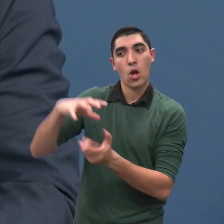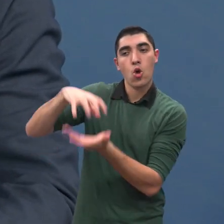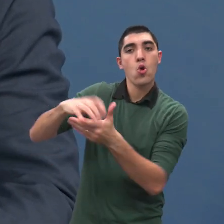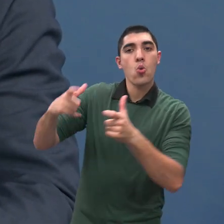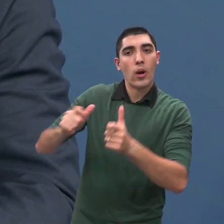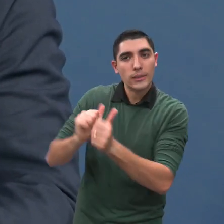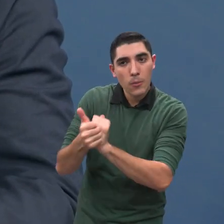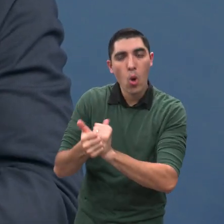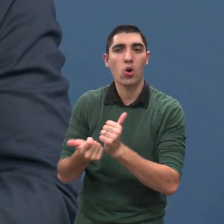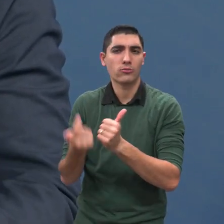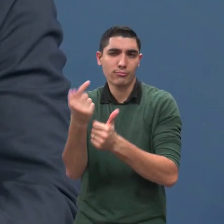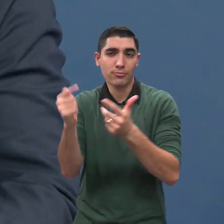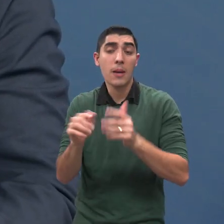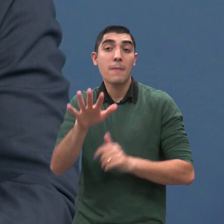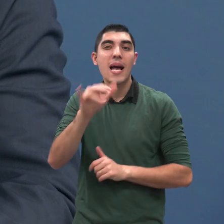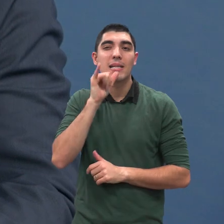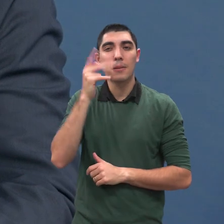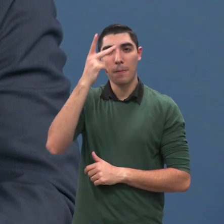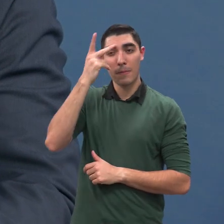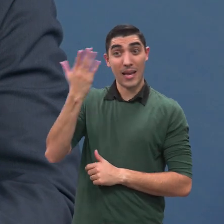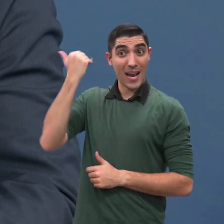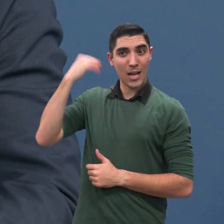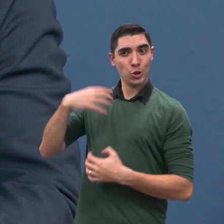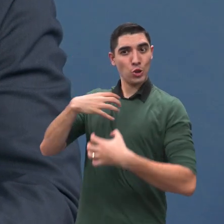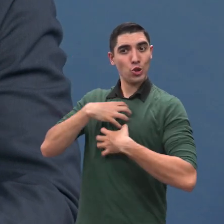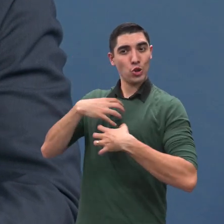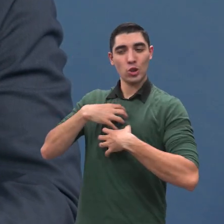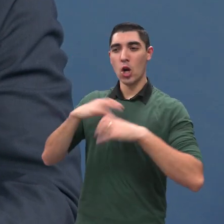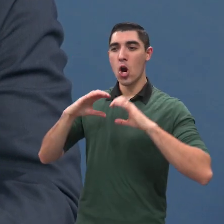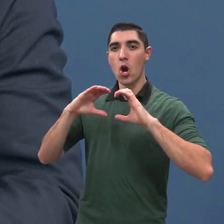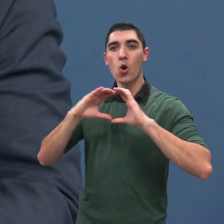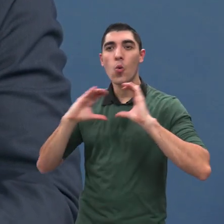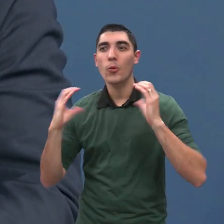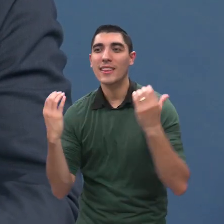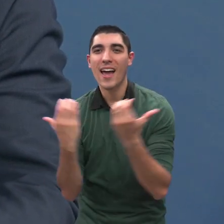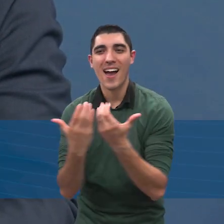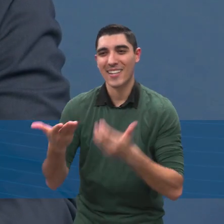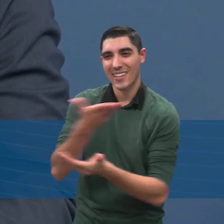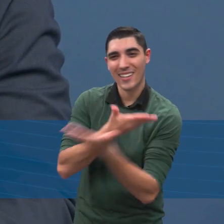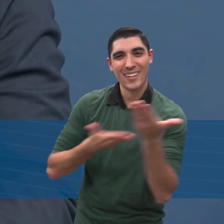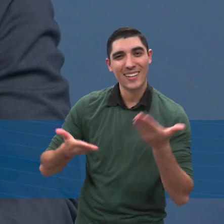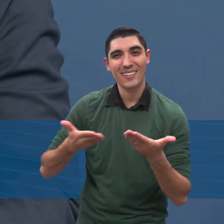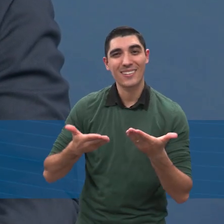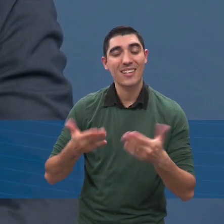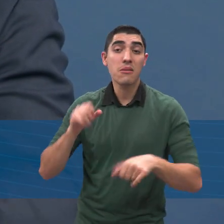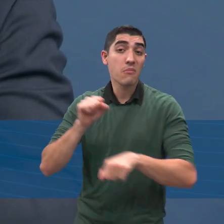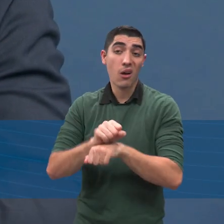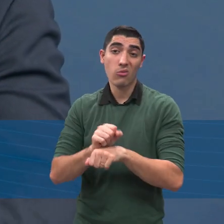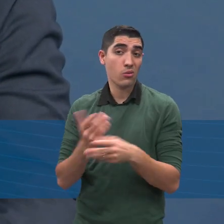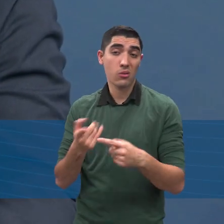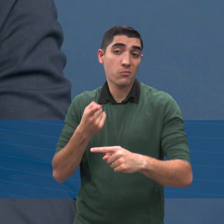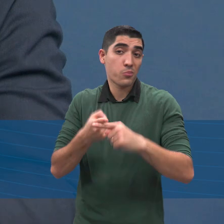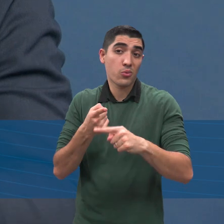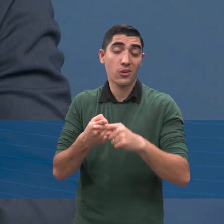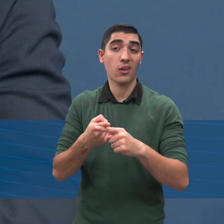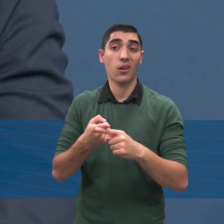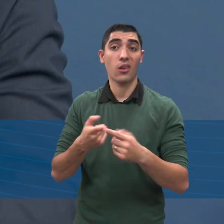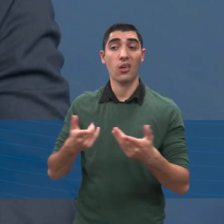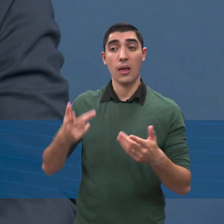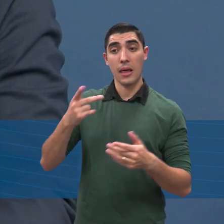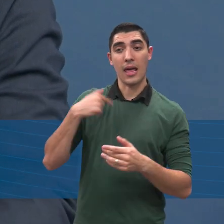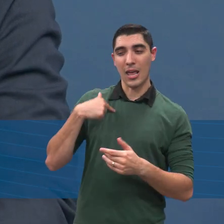mas esse senso de comunidade, né, também afastou, porque a pessoa vai conversar, passa, faz barulho,